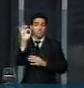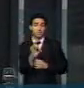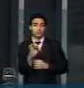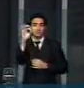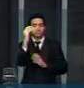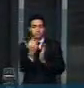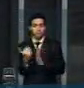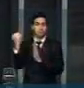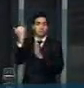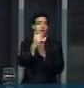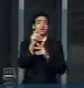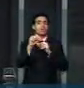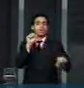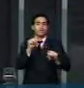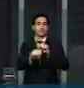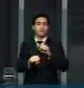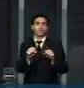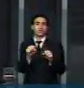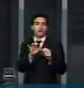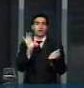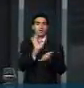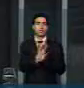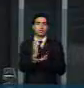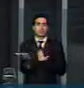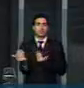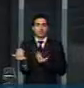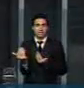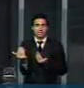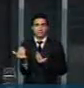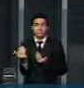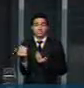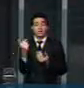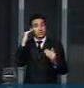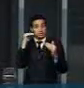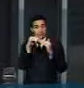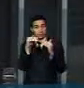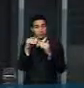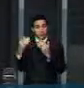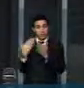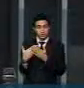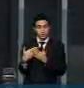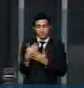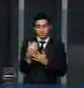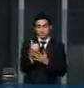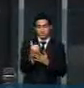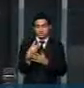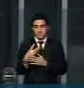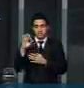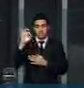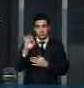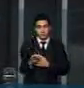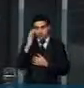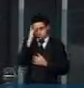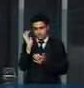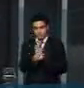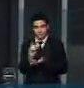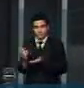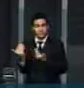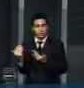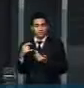360% na quantidade de homicídios de jovens. De acordo com esse estudo, 63% dos jovens com